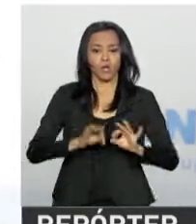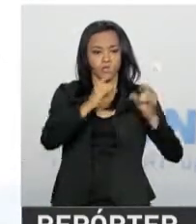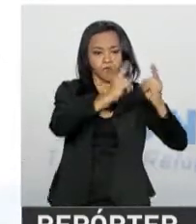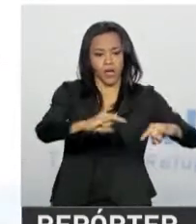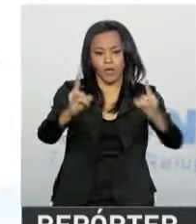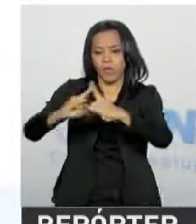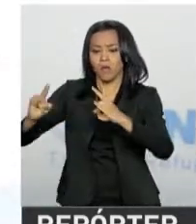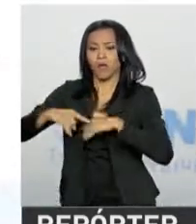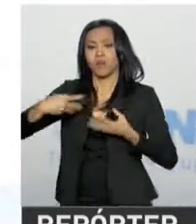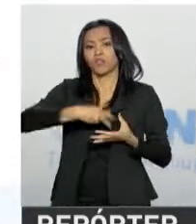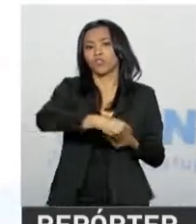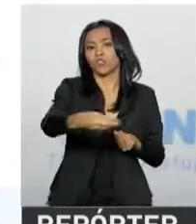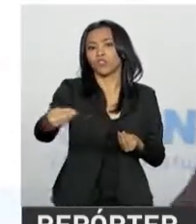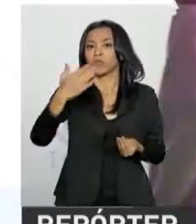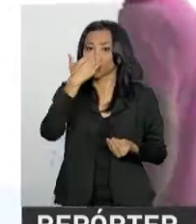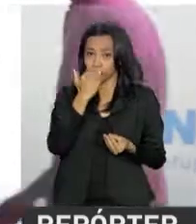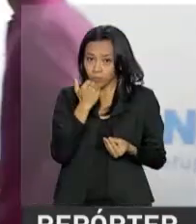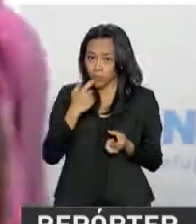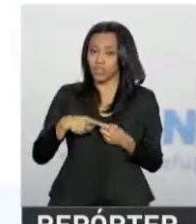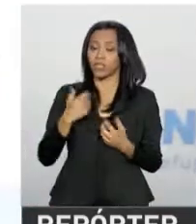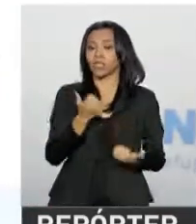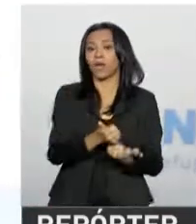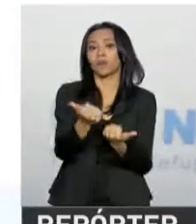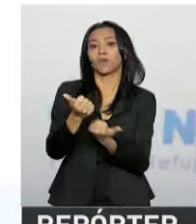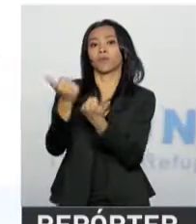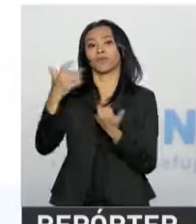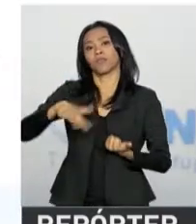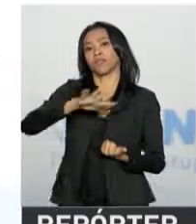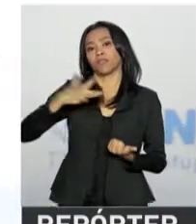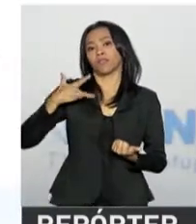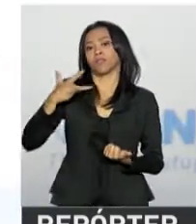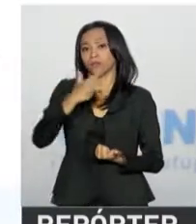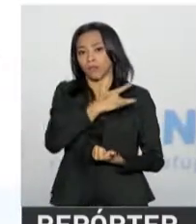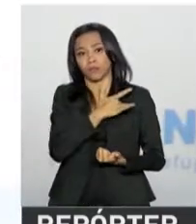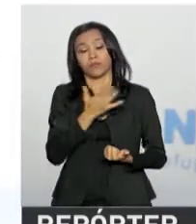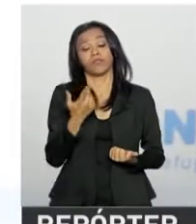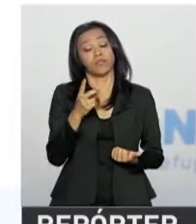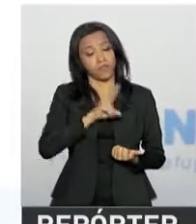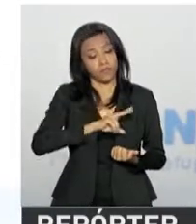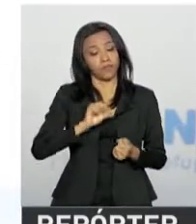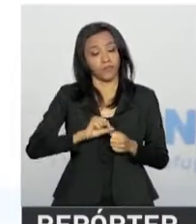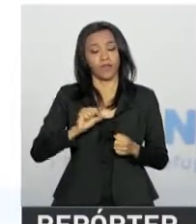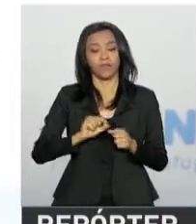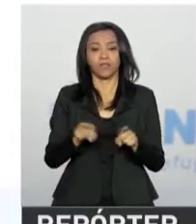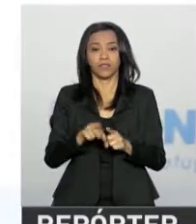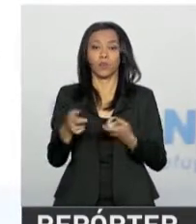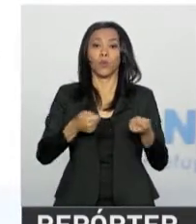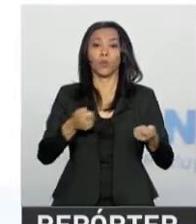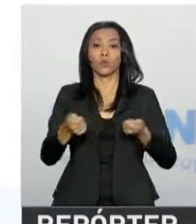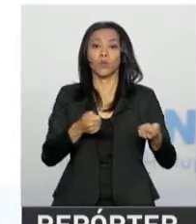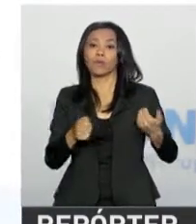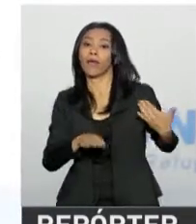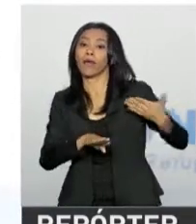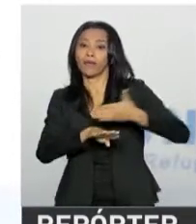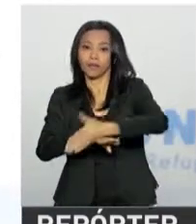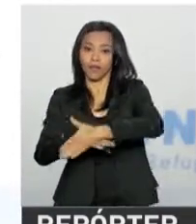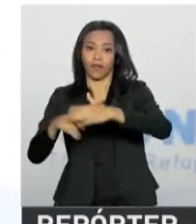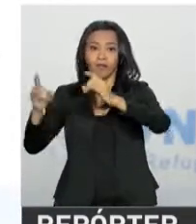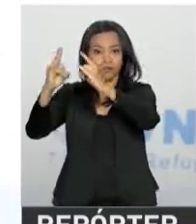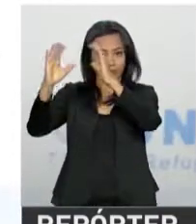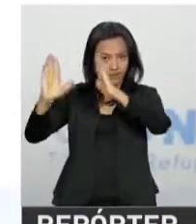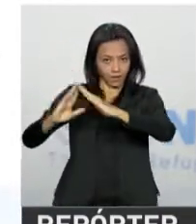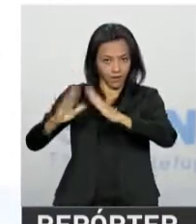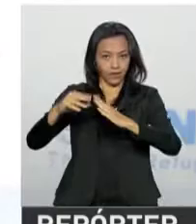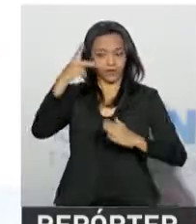as refeições, auxilia nas estruturas de saúde e faz o controle de acesso aos abrigos. De Boa